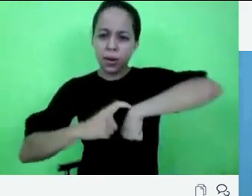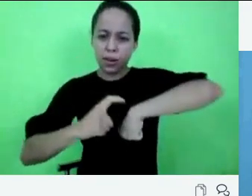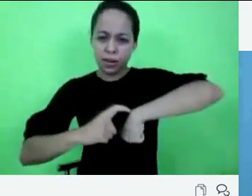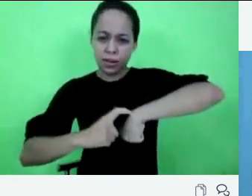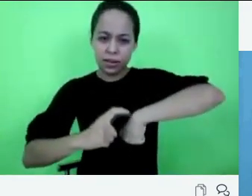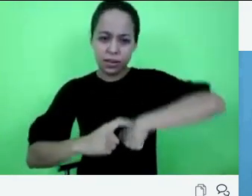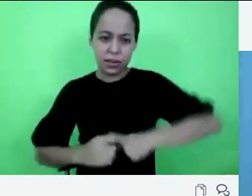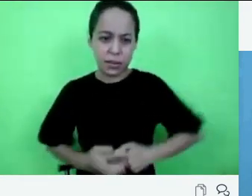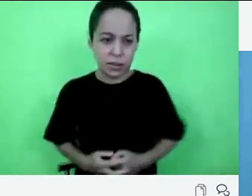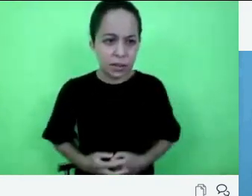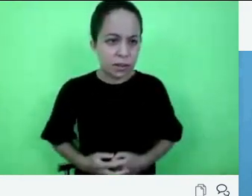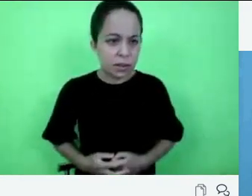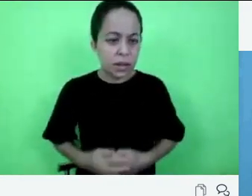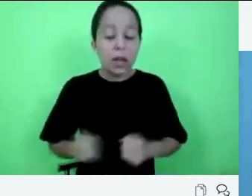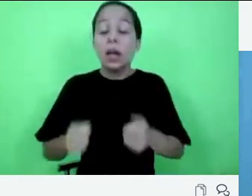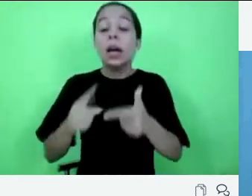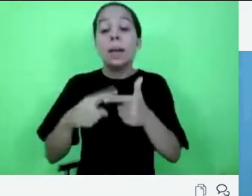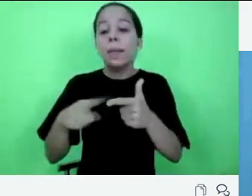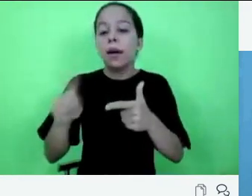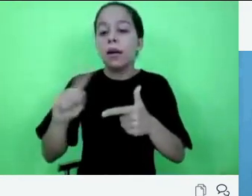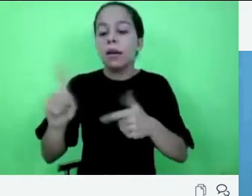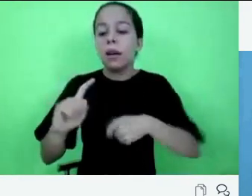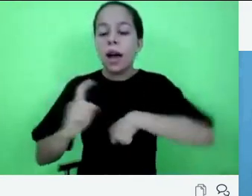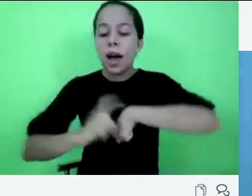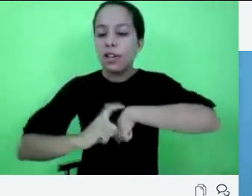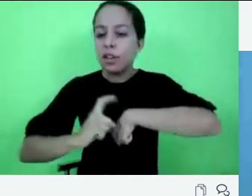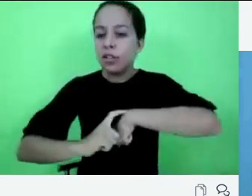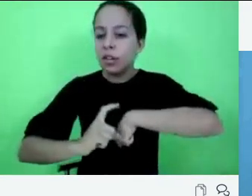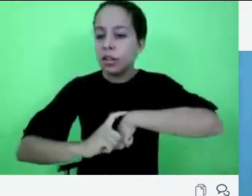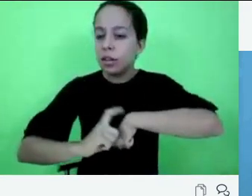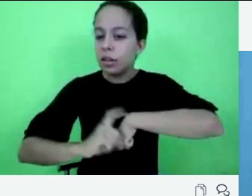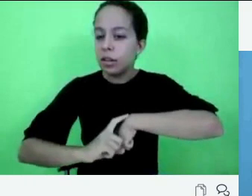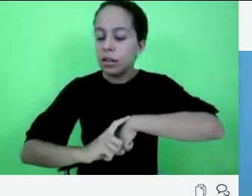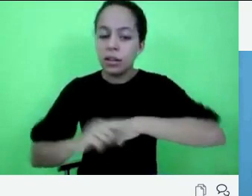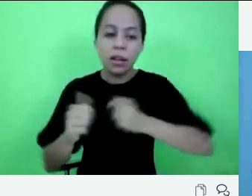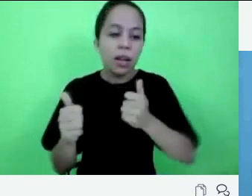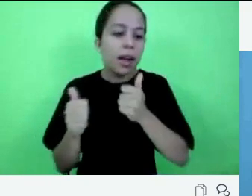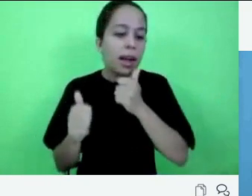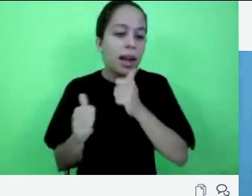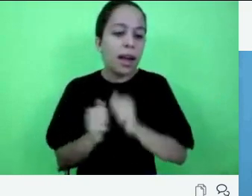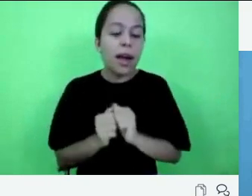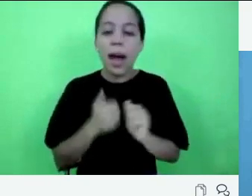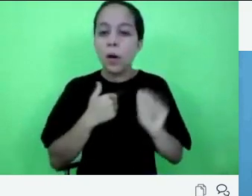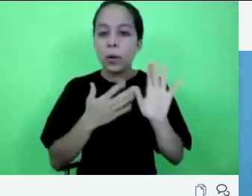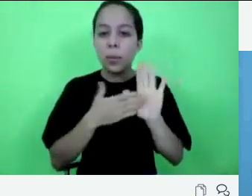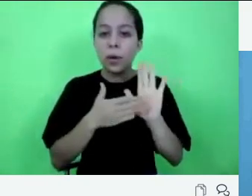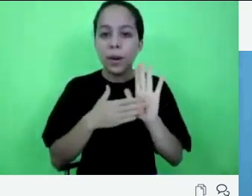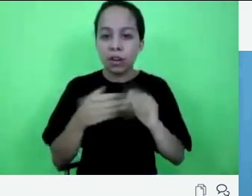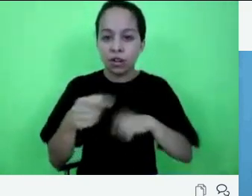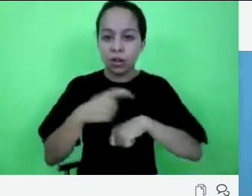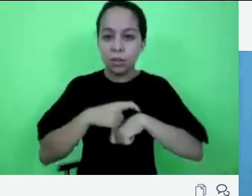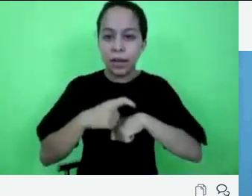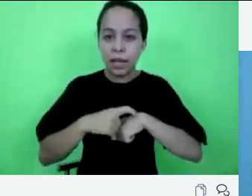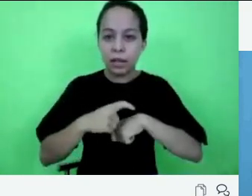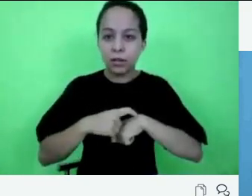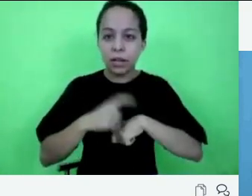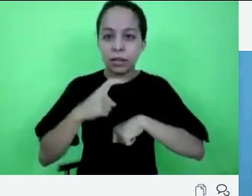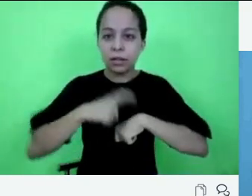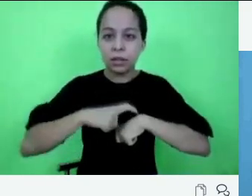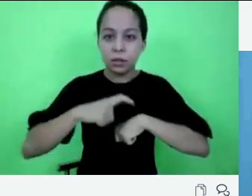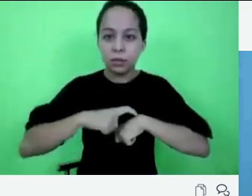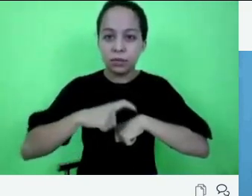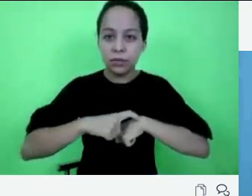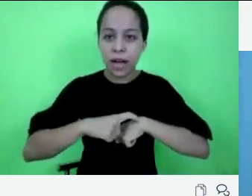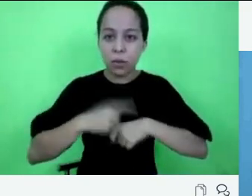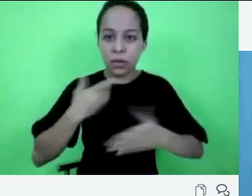Beleza. 75, né? É isso que eu tô achando estranho, que geralmente ele permite mais entradas. Aí eu proponho para a gente não perder,